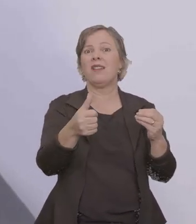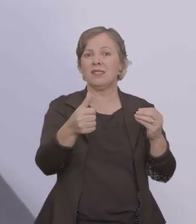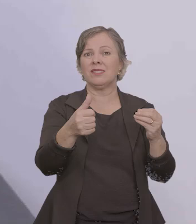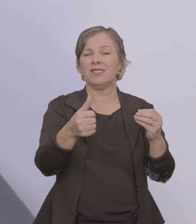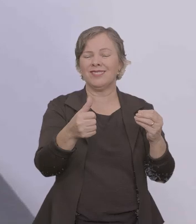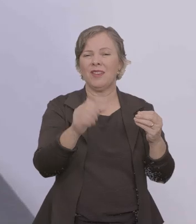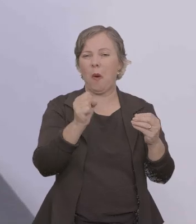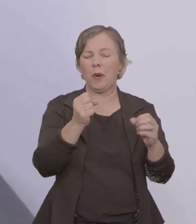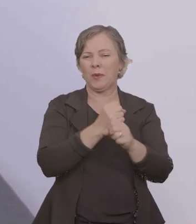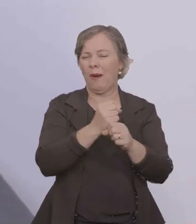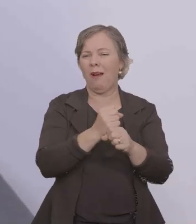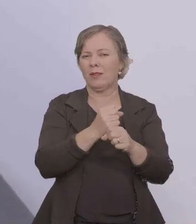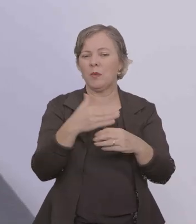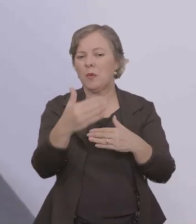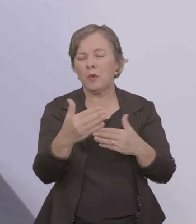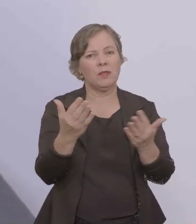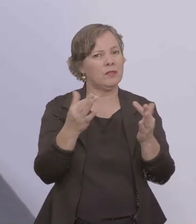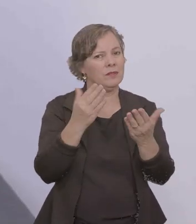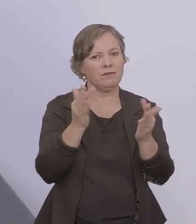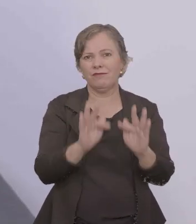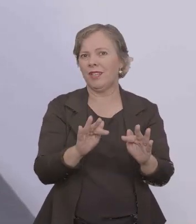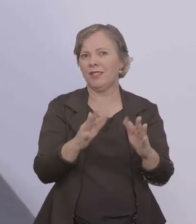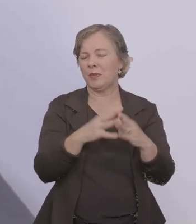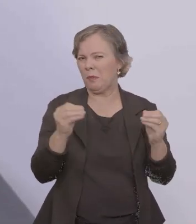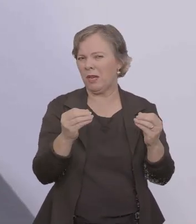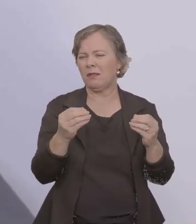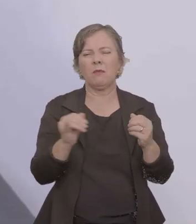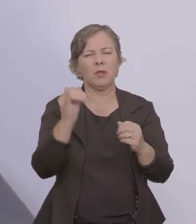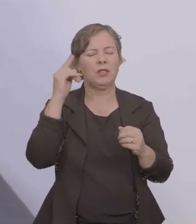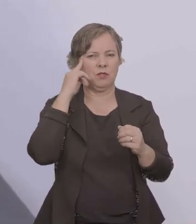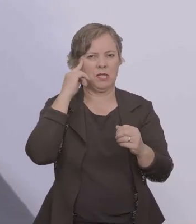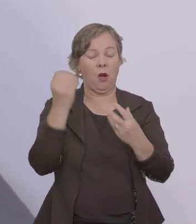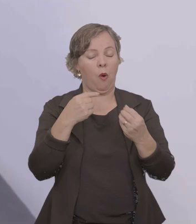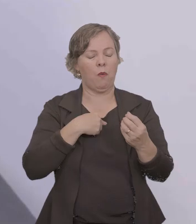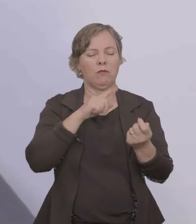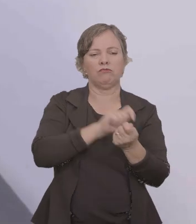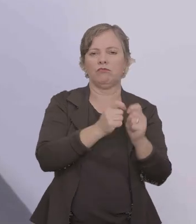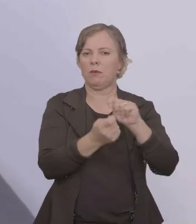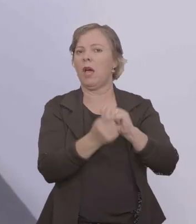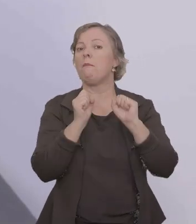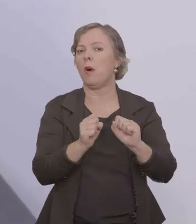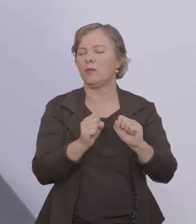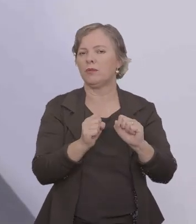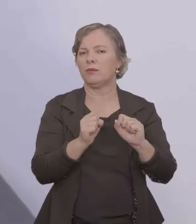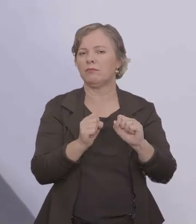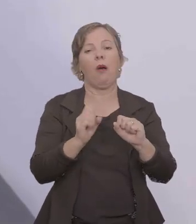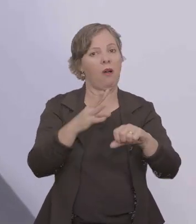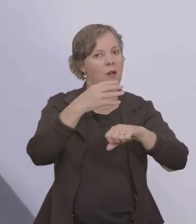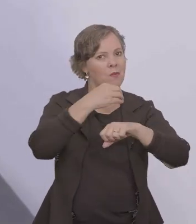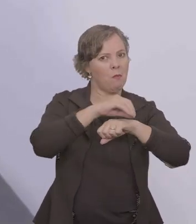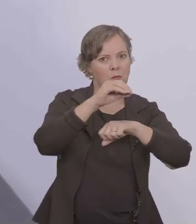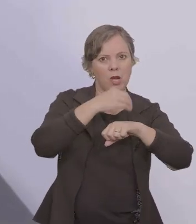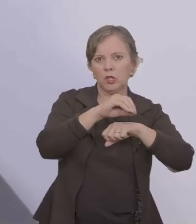anos. Então é muito importante ela ter isso em mente. Né? Como que eu posso me adaptar? E é uma dica, uma regrinha